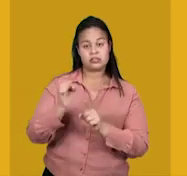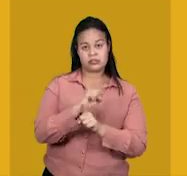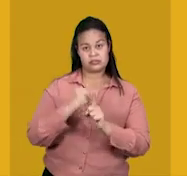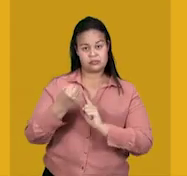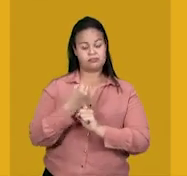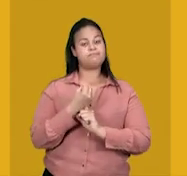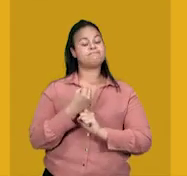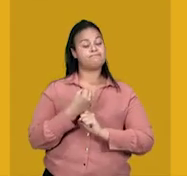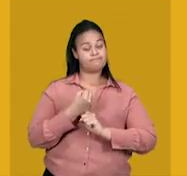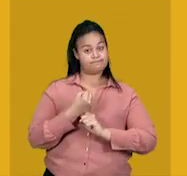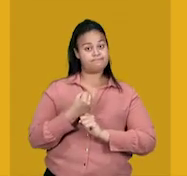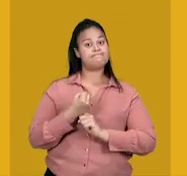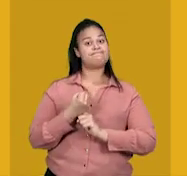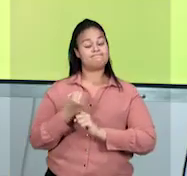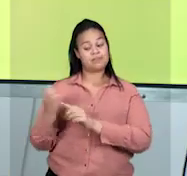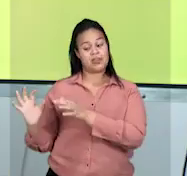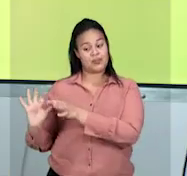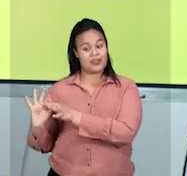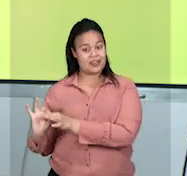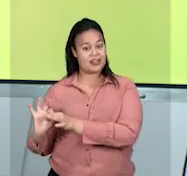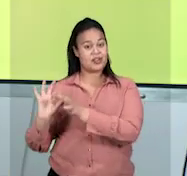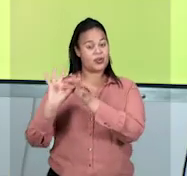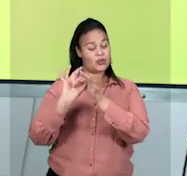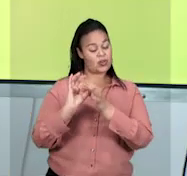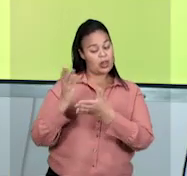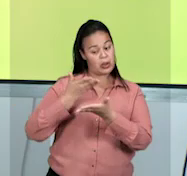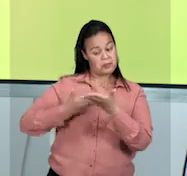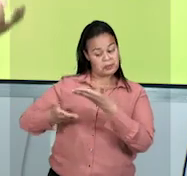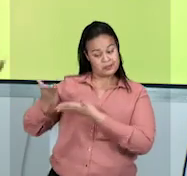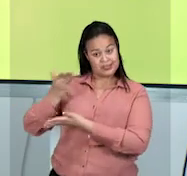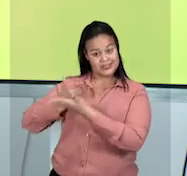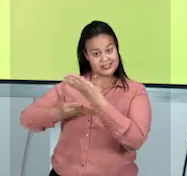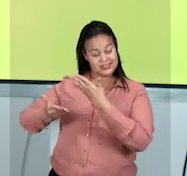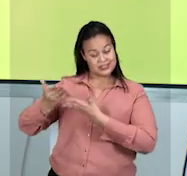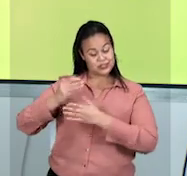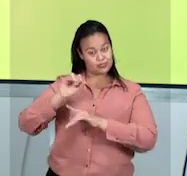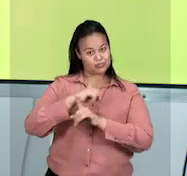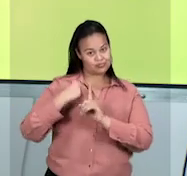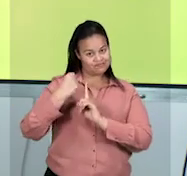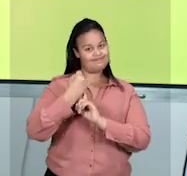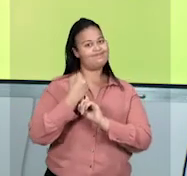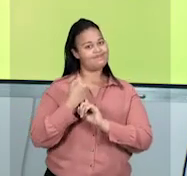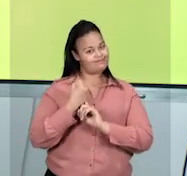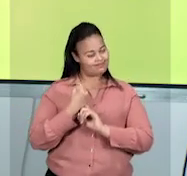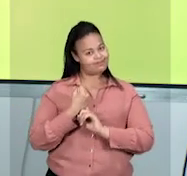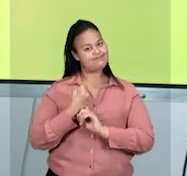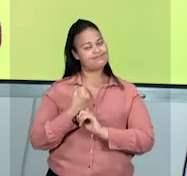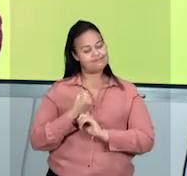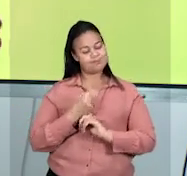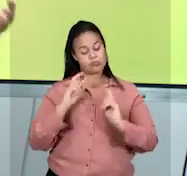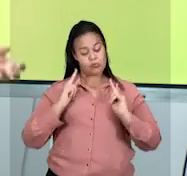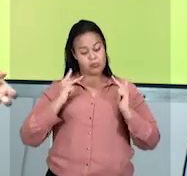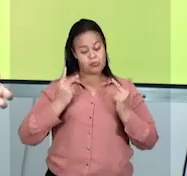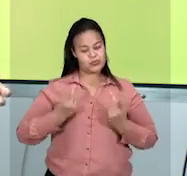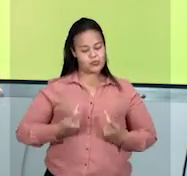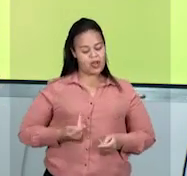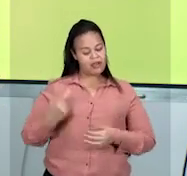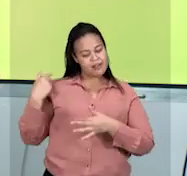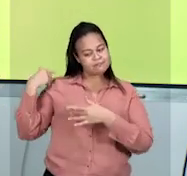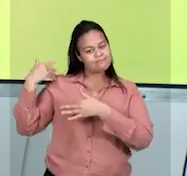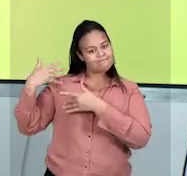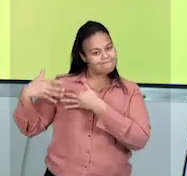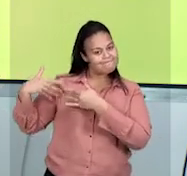É pelo meio e no meio social a pessoa vai se